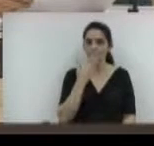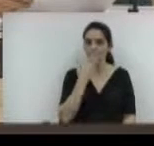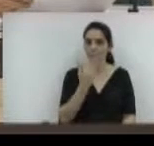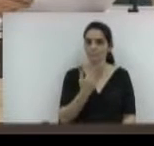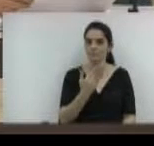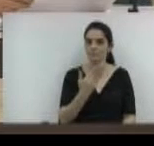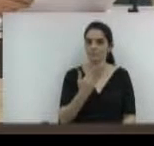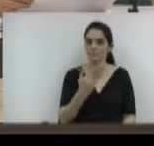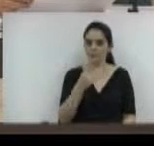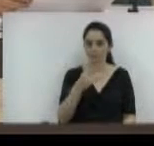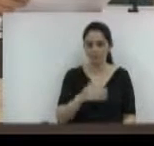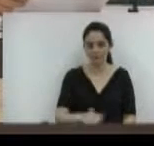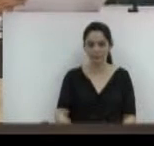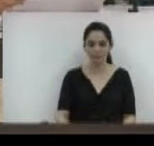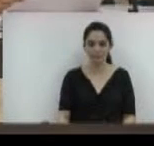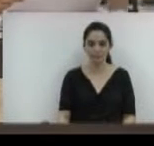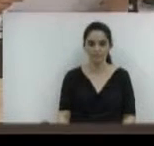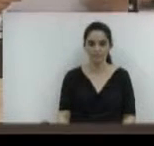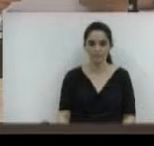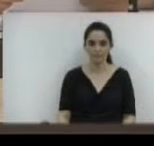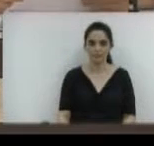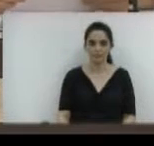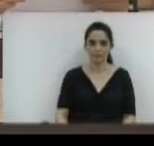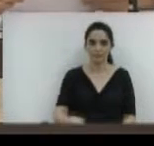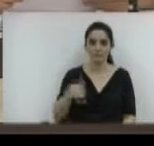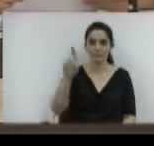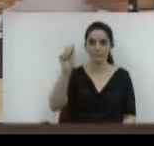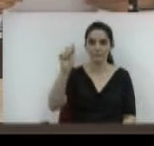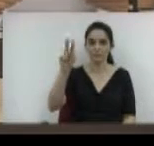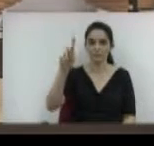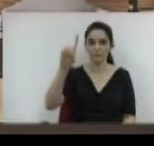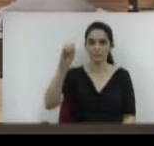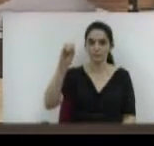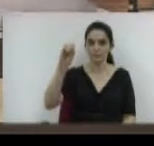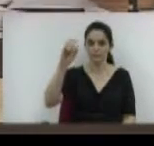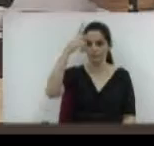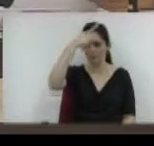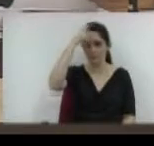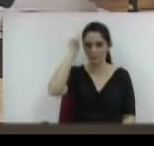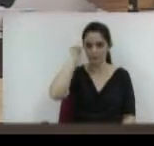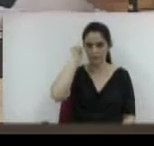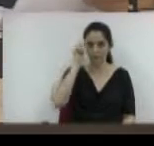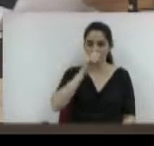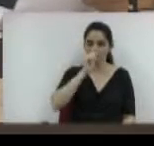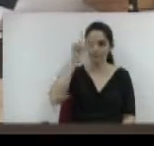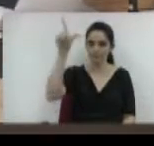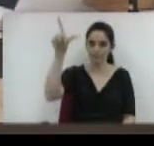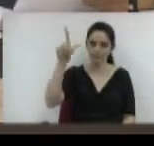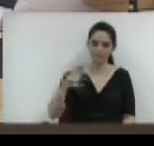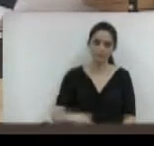distinta consideração. Atenciosamente, Paulo César Junqueira Radiche, Prefeito Municipal.